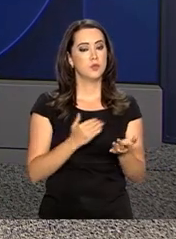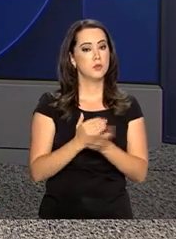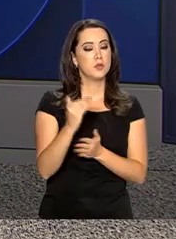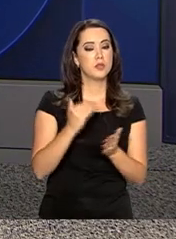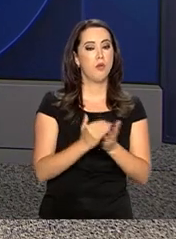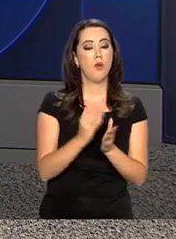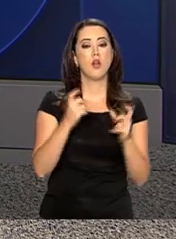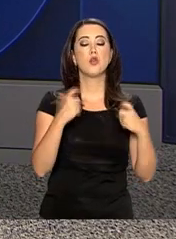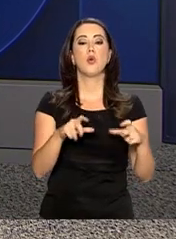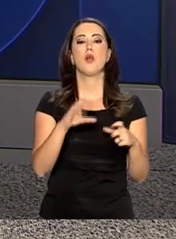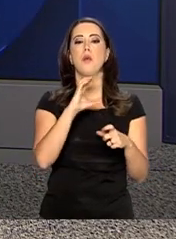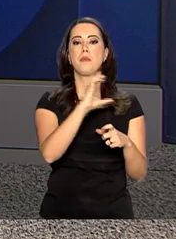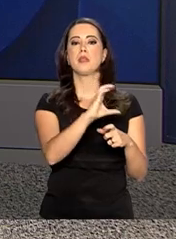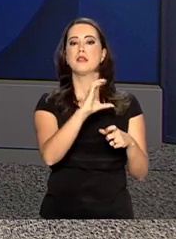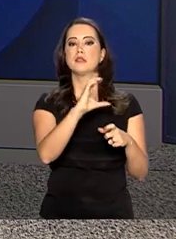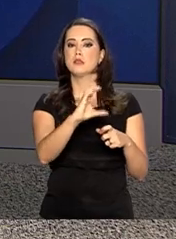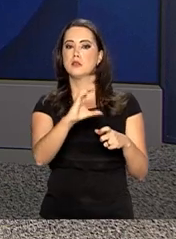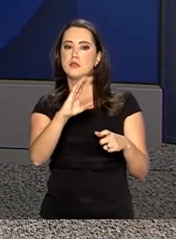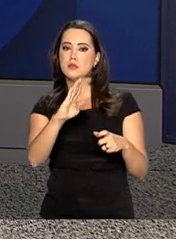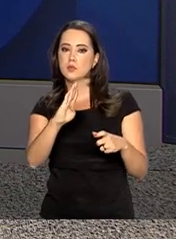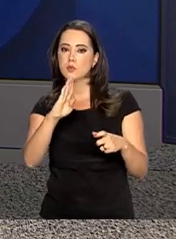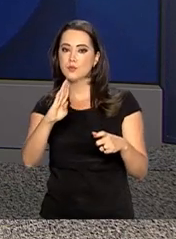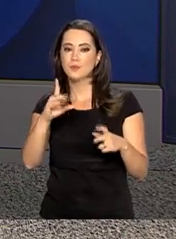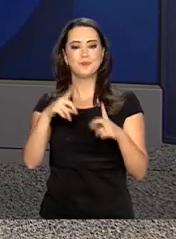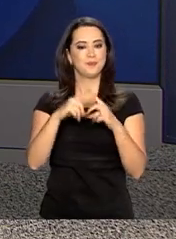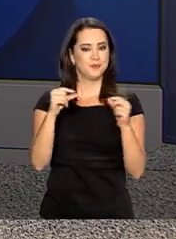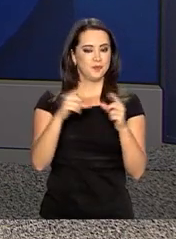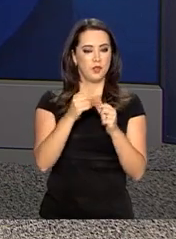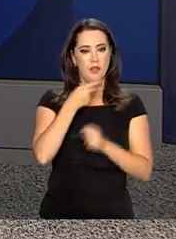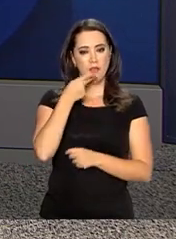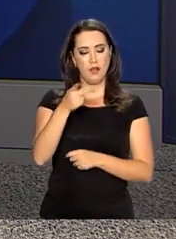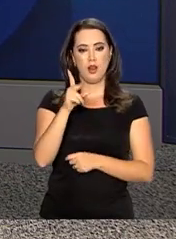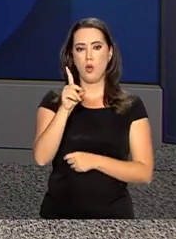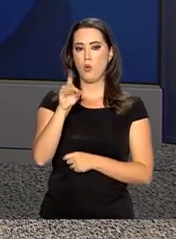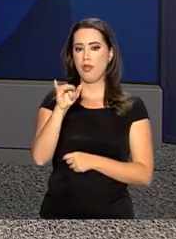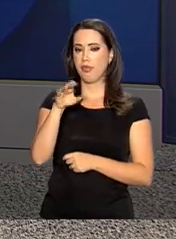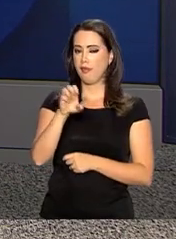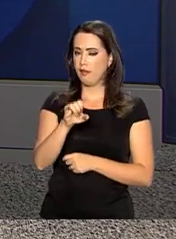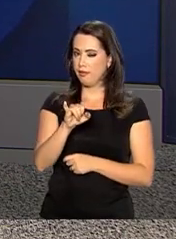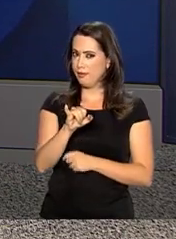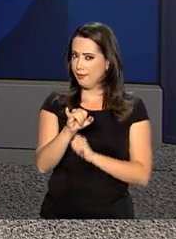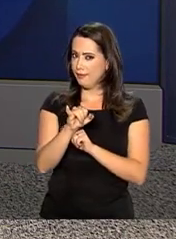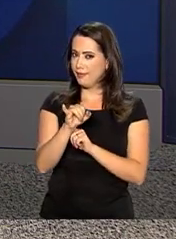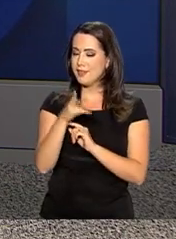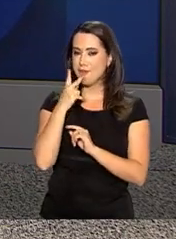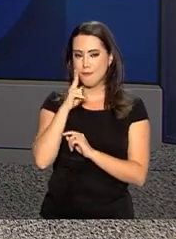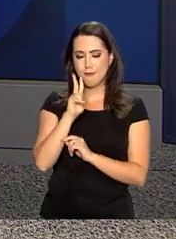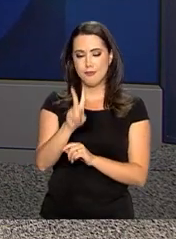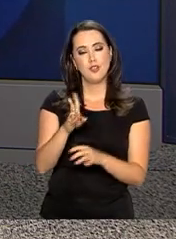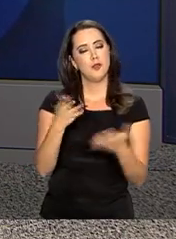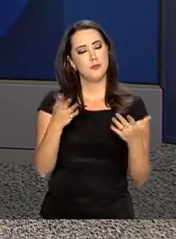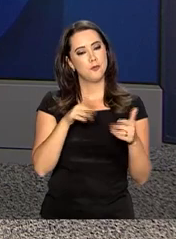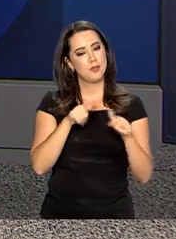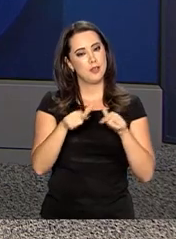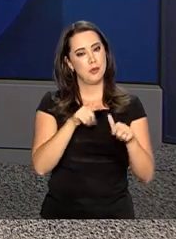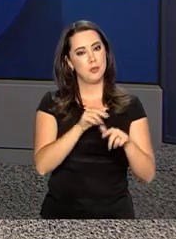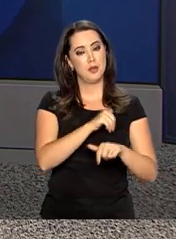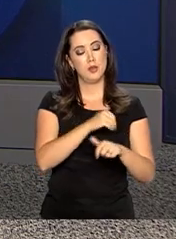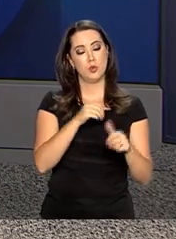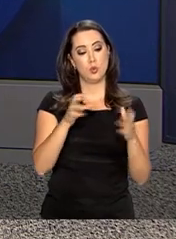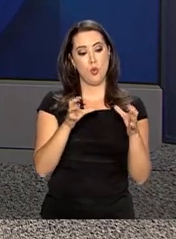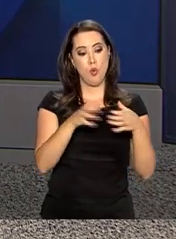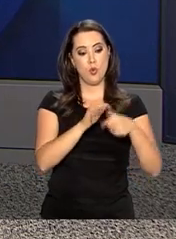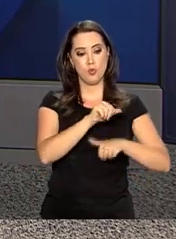agora ao Centro Cultural Banco do Brasil, aqui em Brasília, para falar com a repórter Daniele Popov, que acompanha o trabalho da equipe de transição.